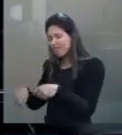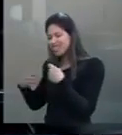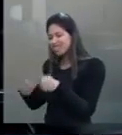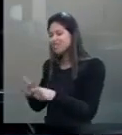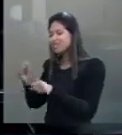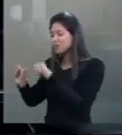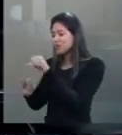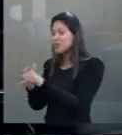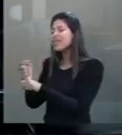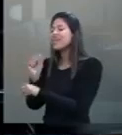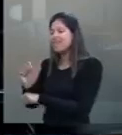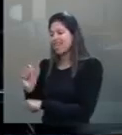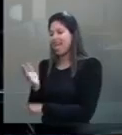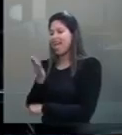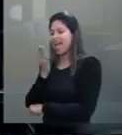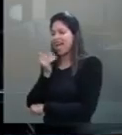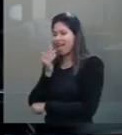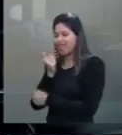o alimento.